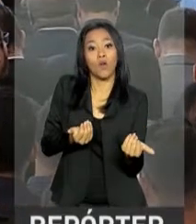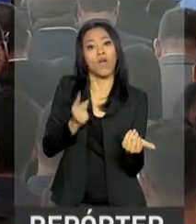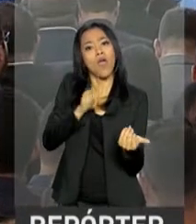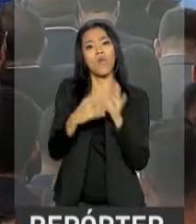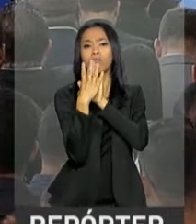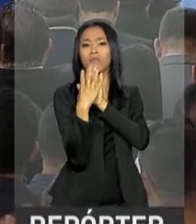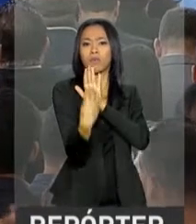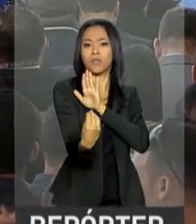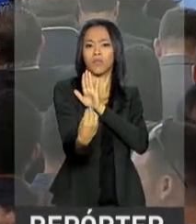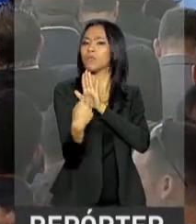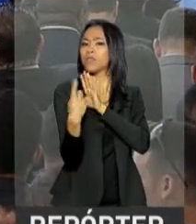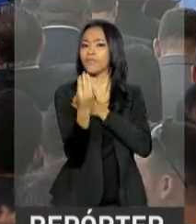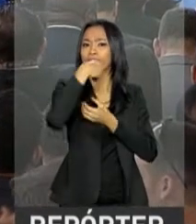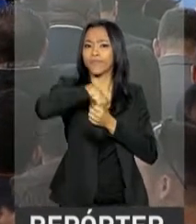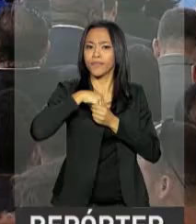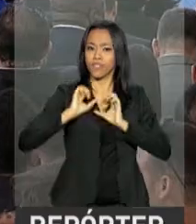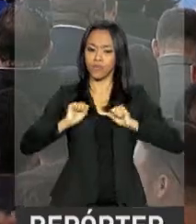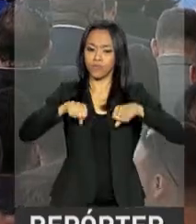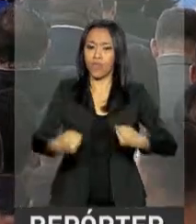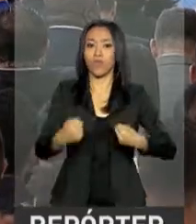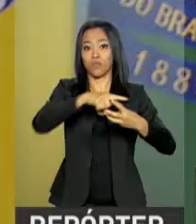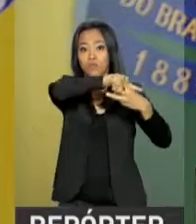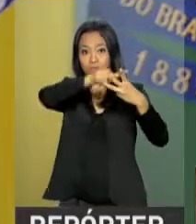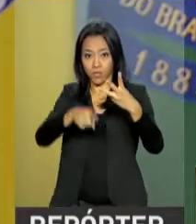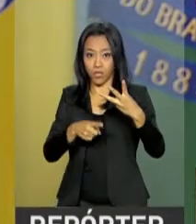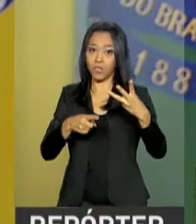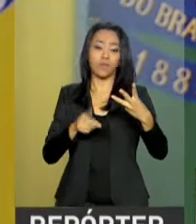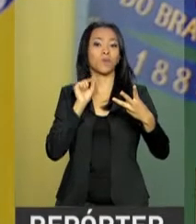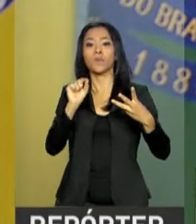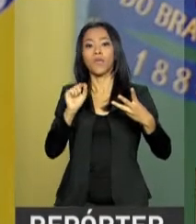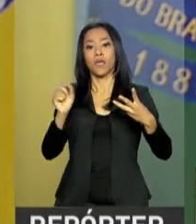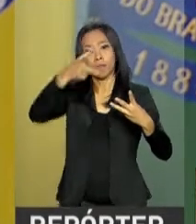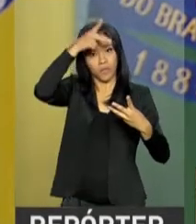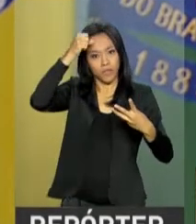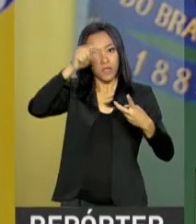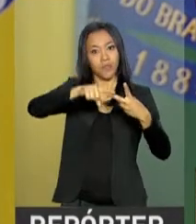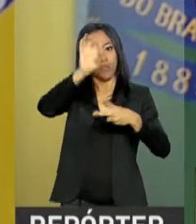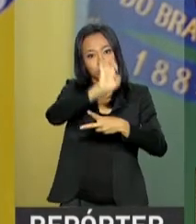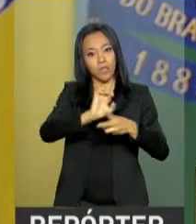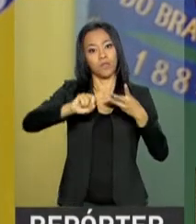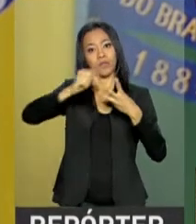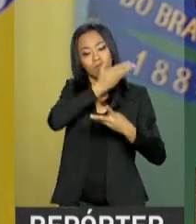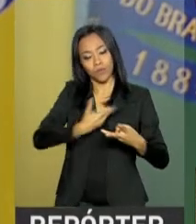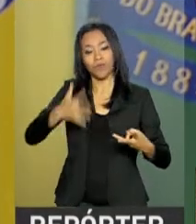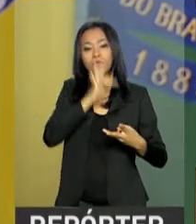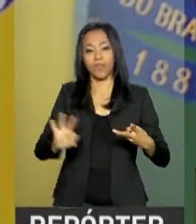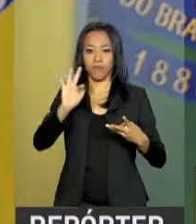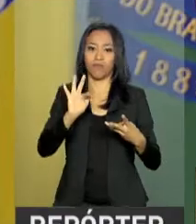modelo que articula esforços dos três entes de governo ou seja municípios estados ea união